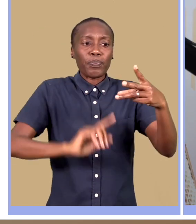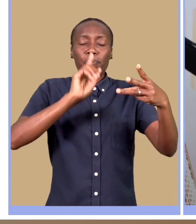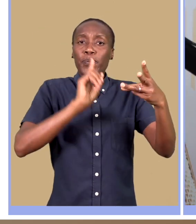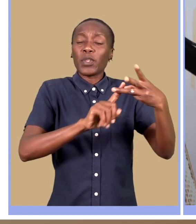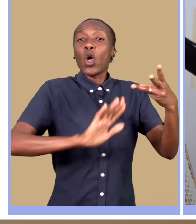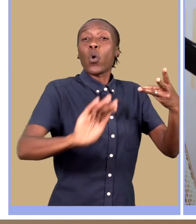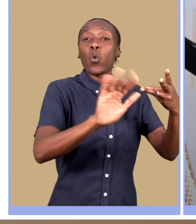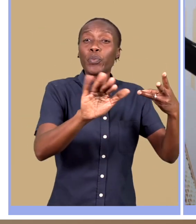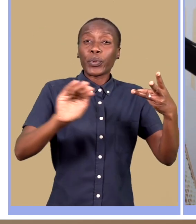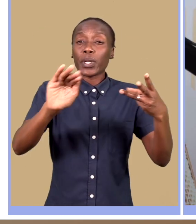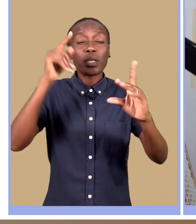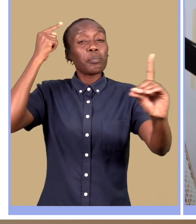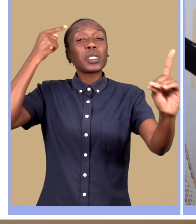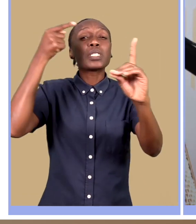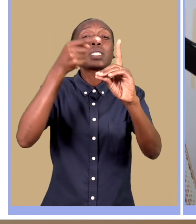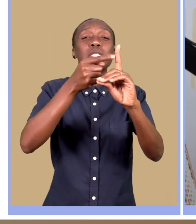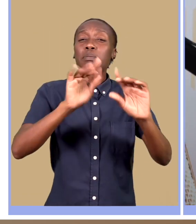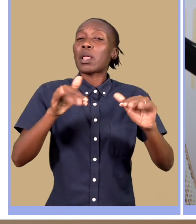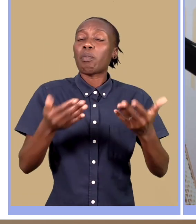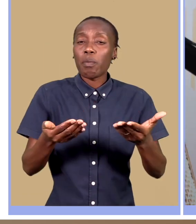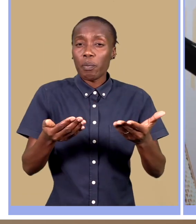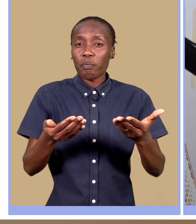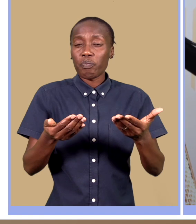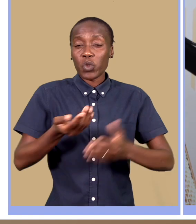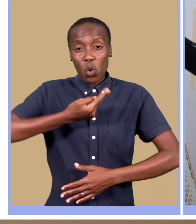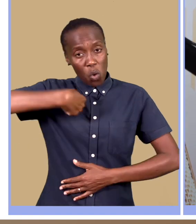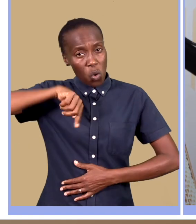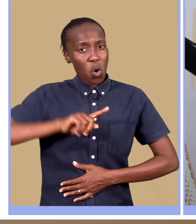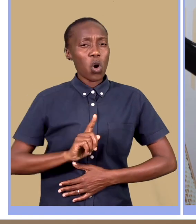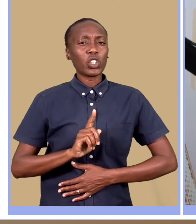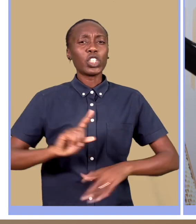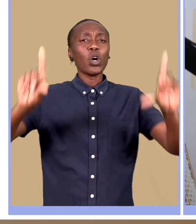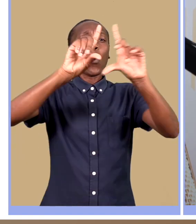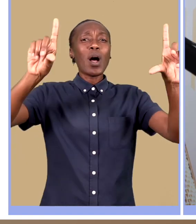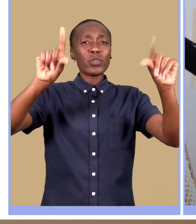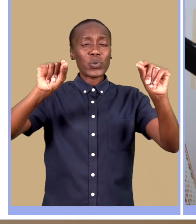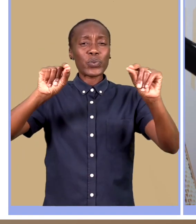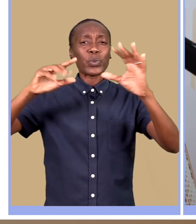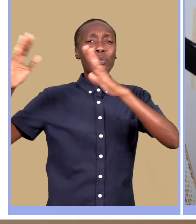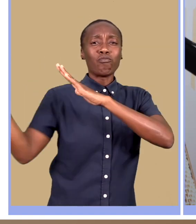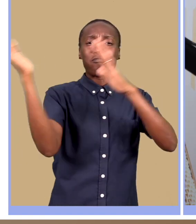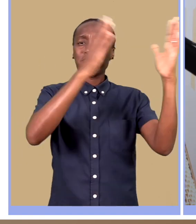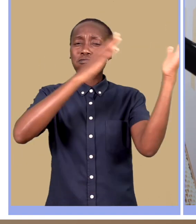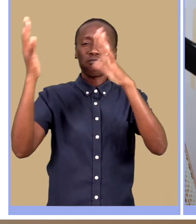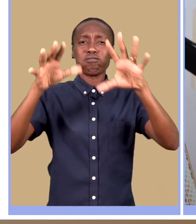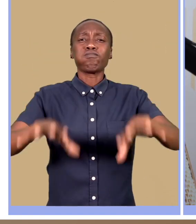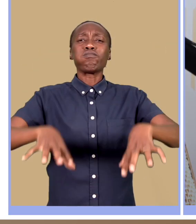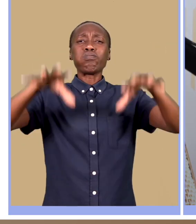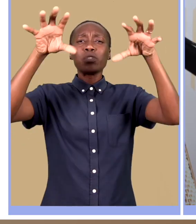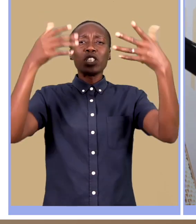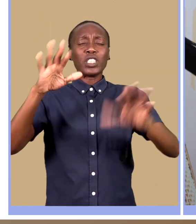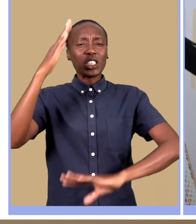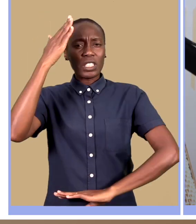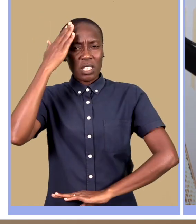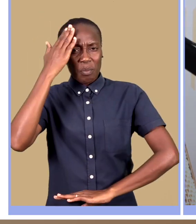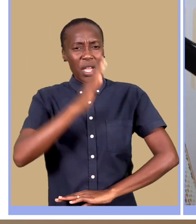as comunidades principalmente. Por exemplo, quando nós falamos de mudanças climáticas, nós